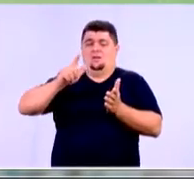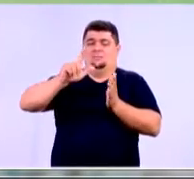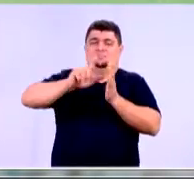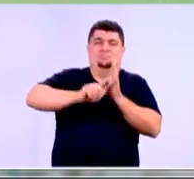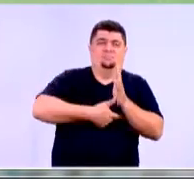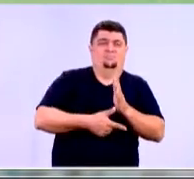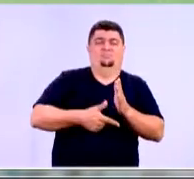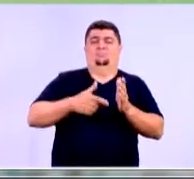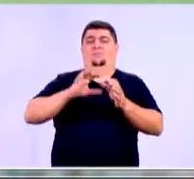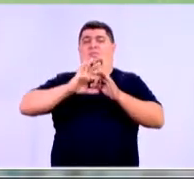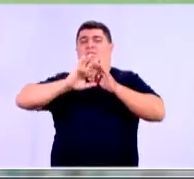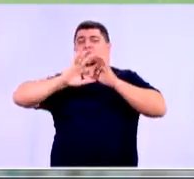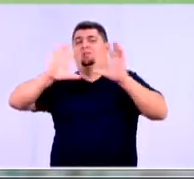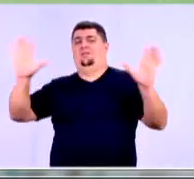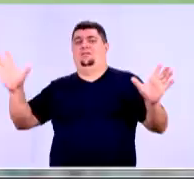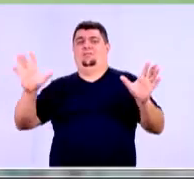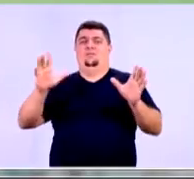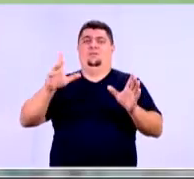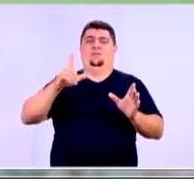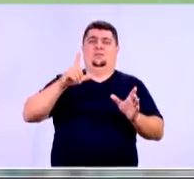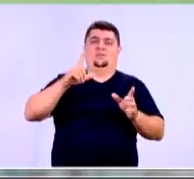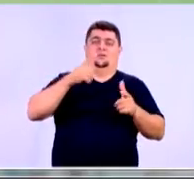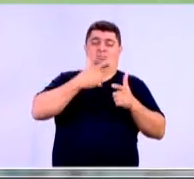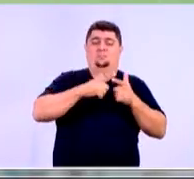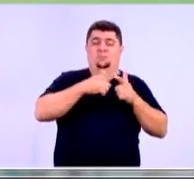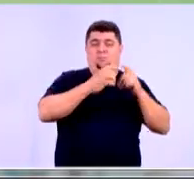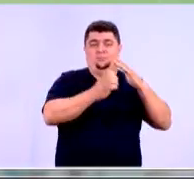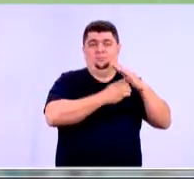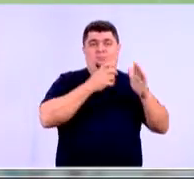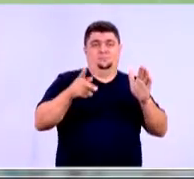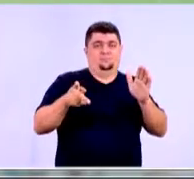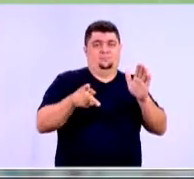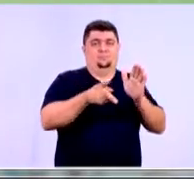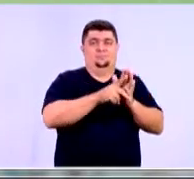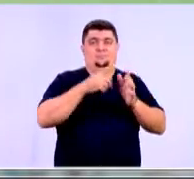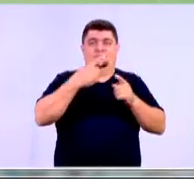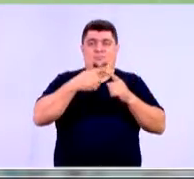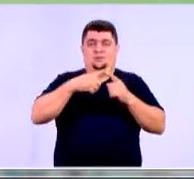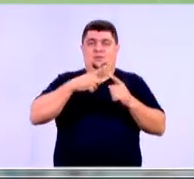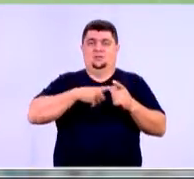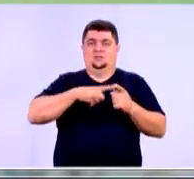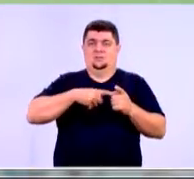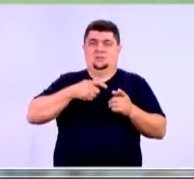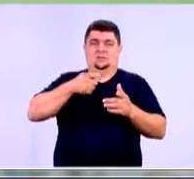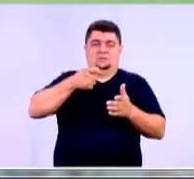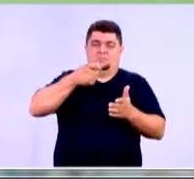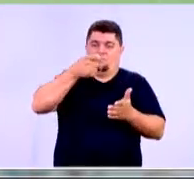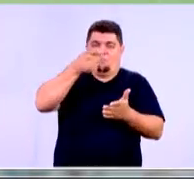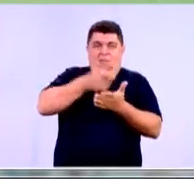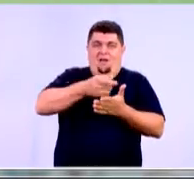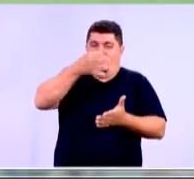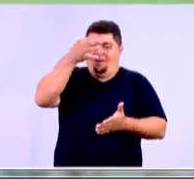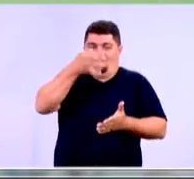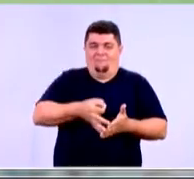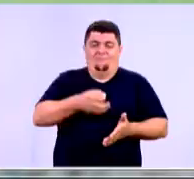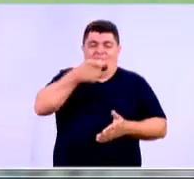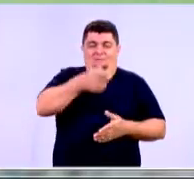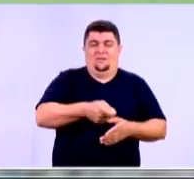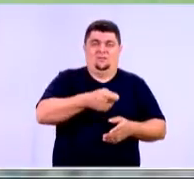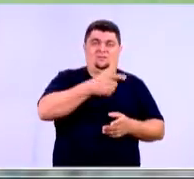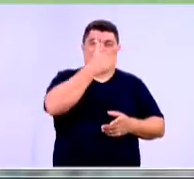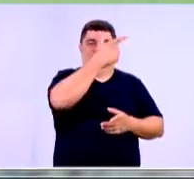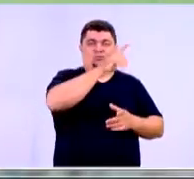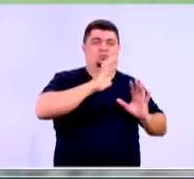querem, deixando em dificuldade financeira, pois ele continua pontual com o pagamento a seus fornecedores